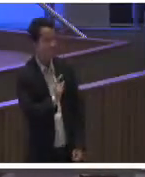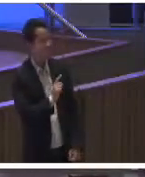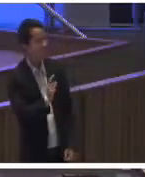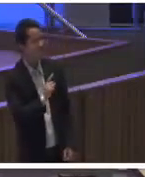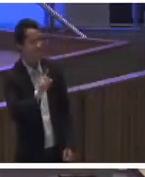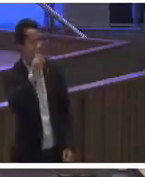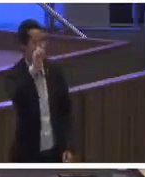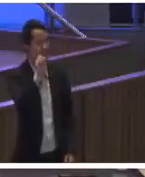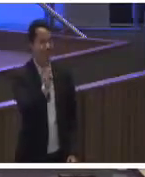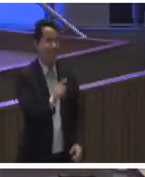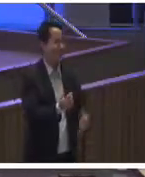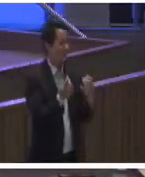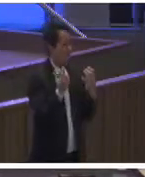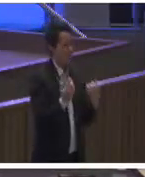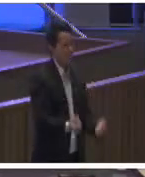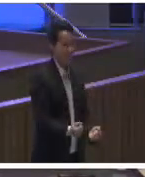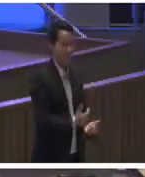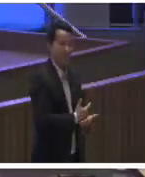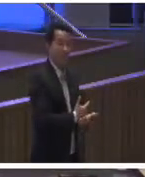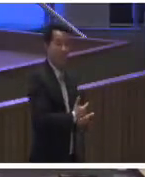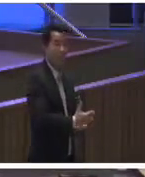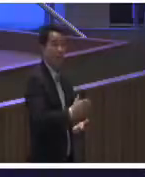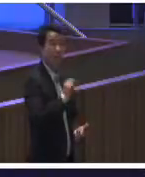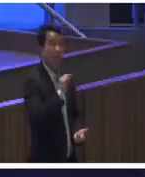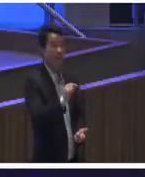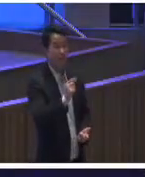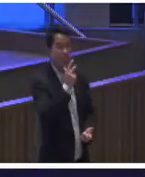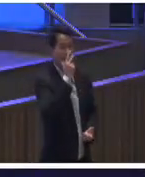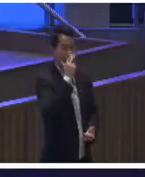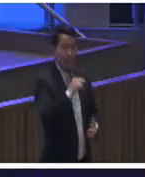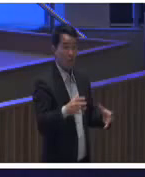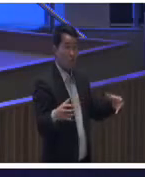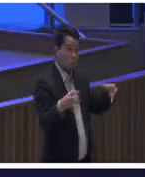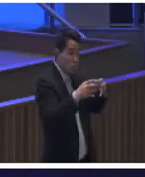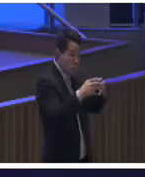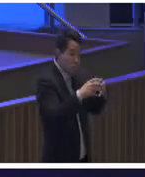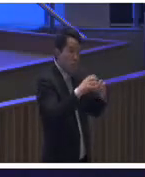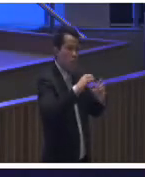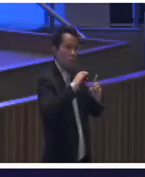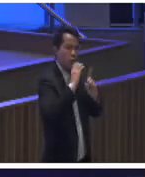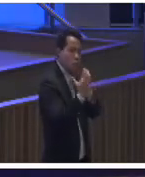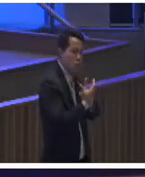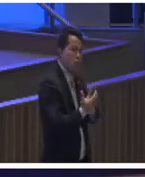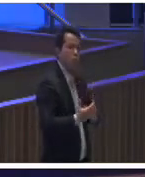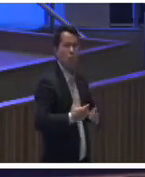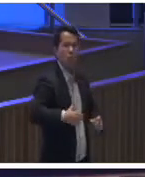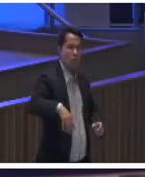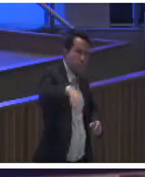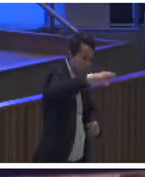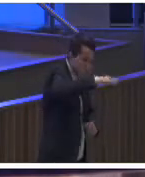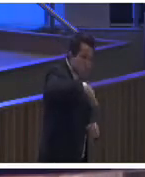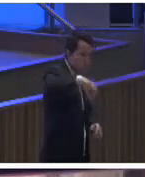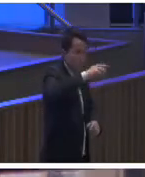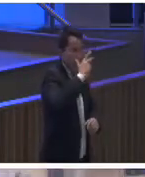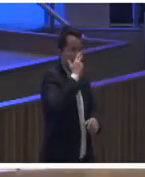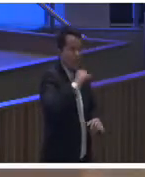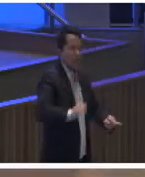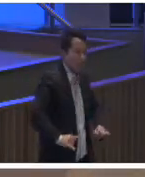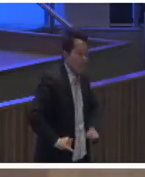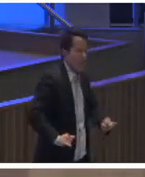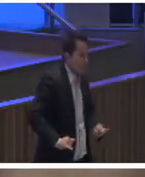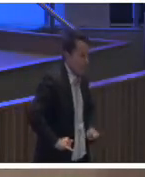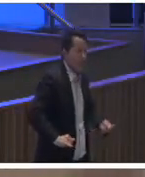como uma desgraça sobre todo o povo. Você vai dizer, mas pastor, como é que funciona isso? O